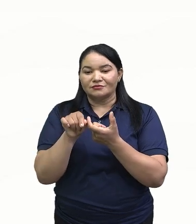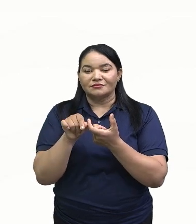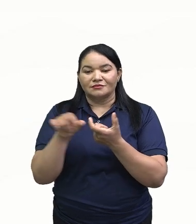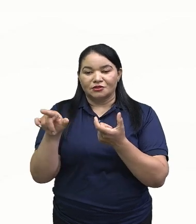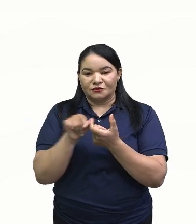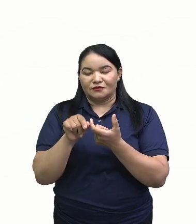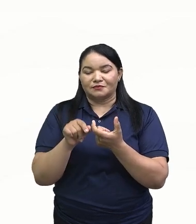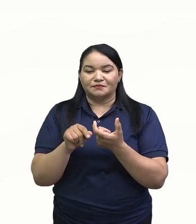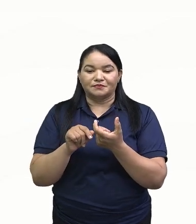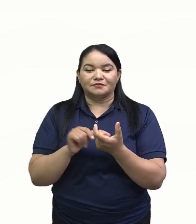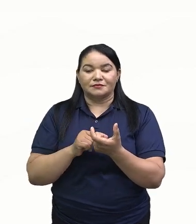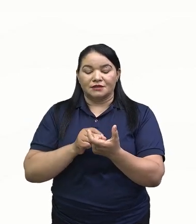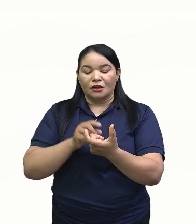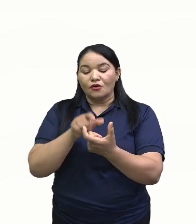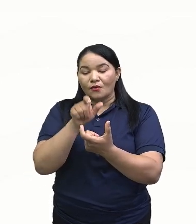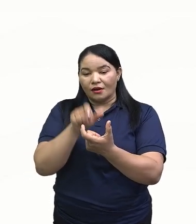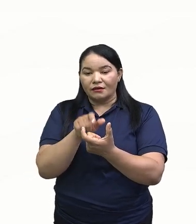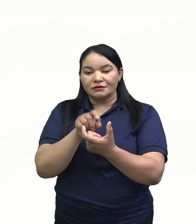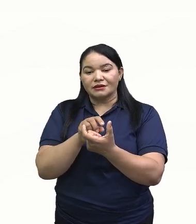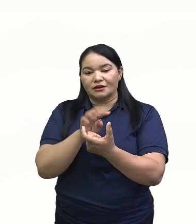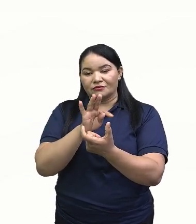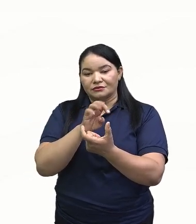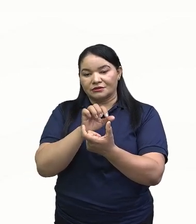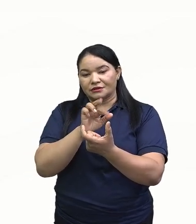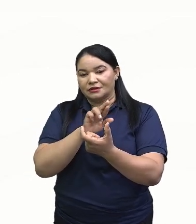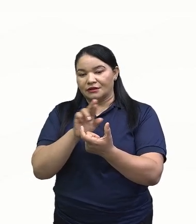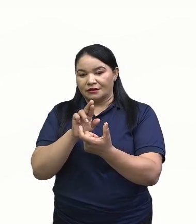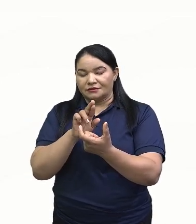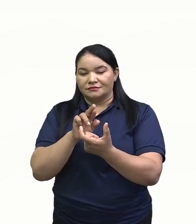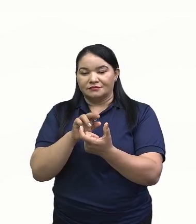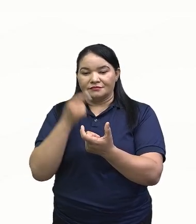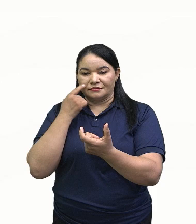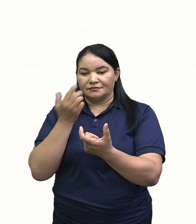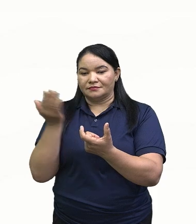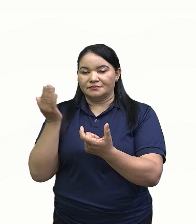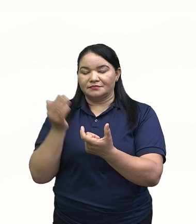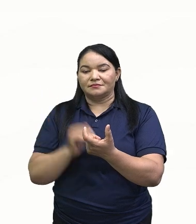terror, que o radical é ter, né?